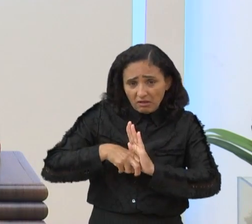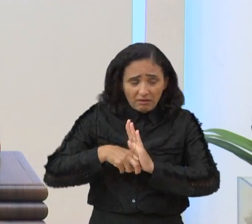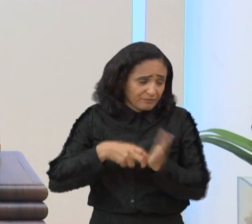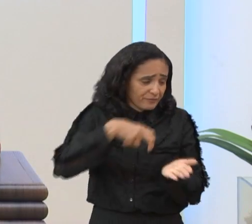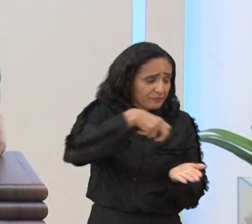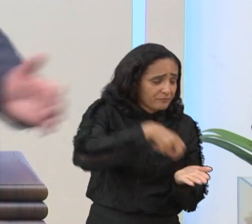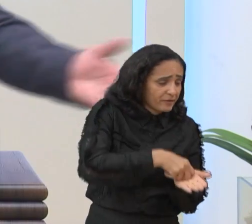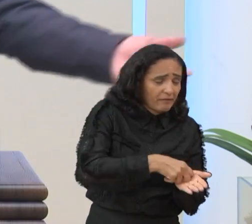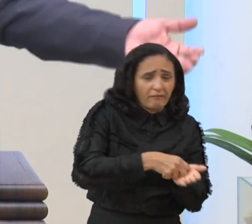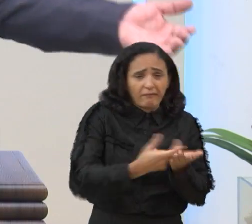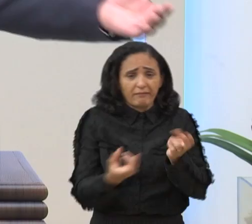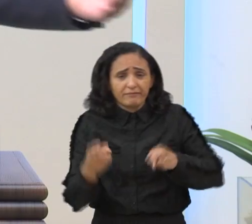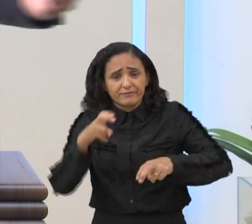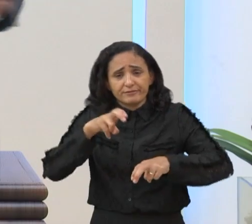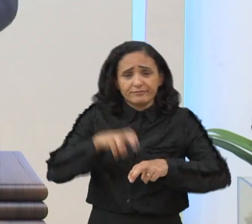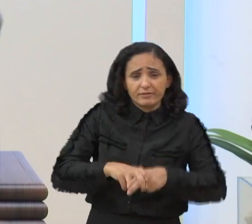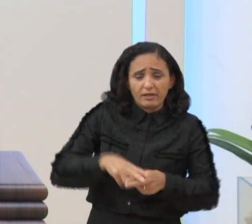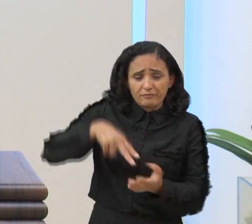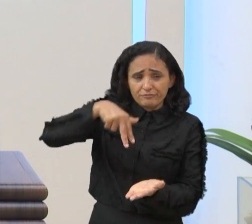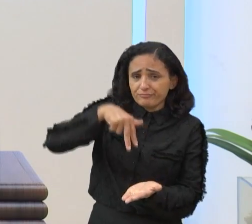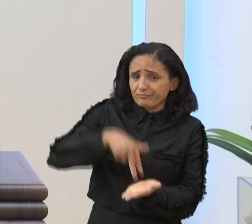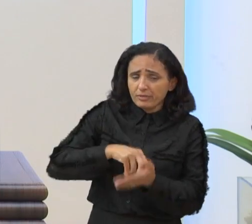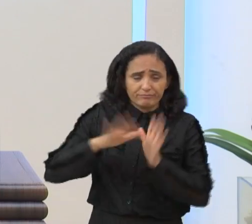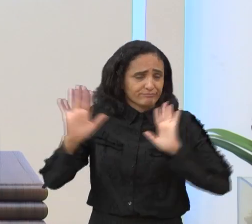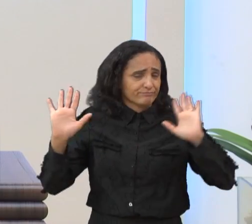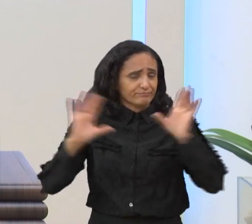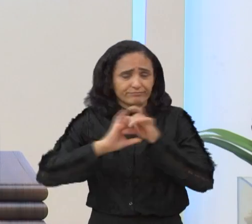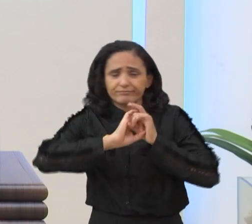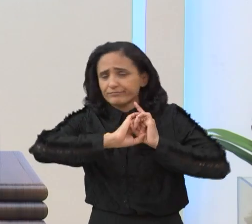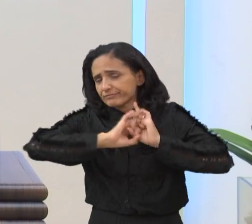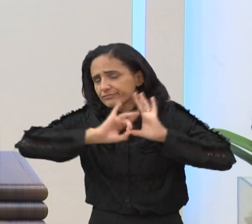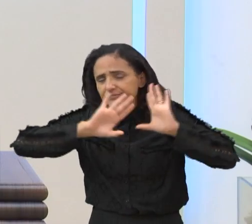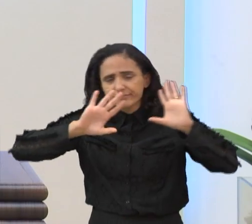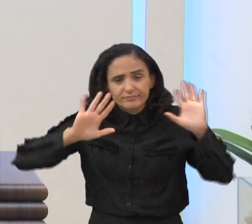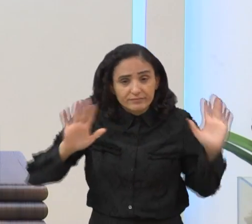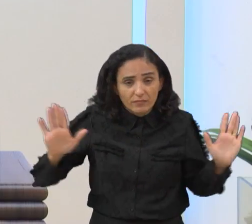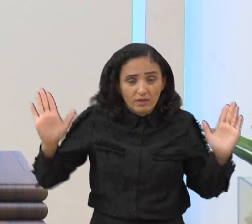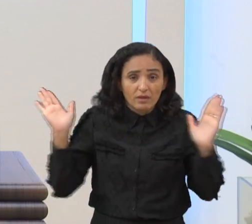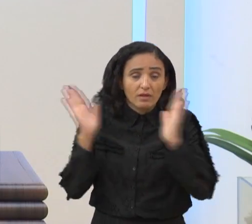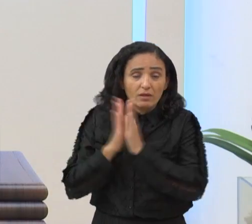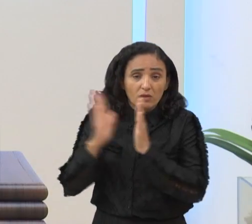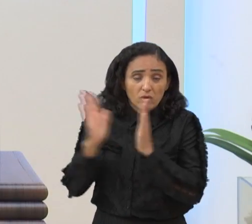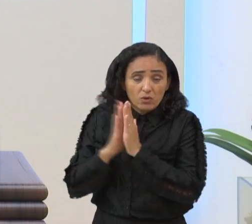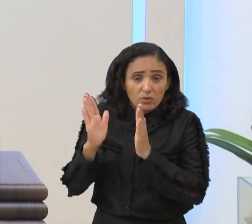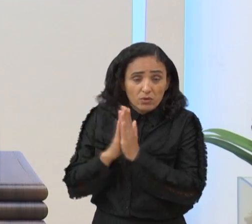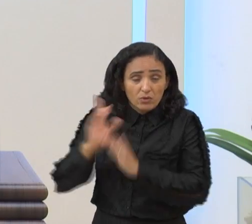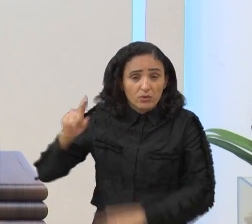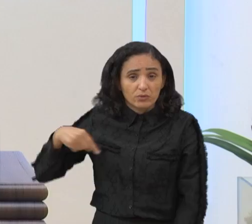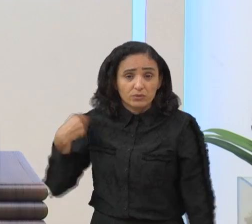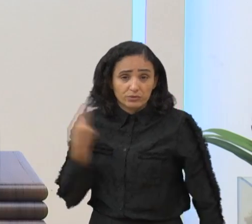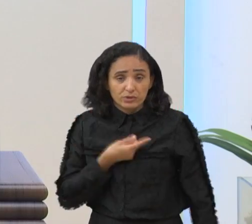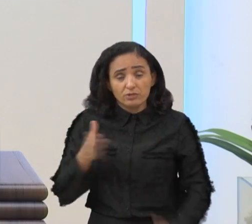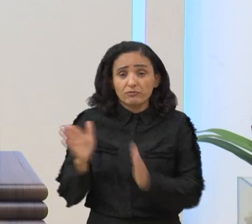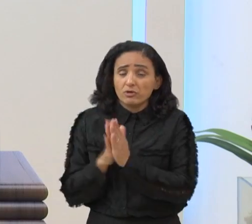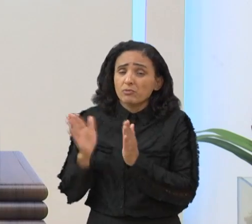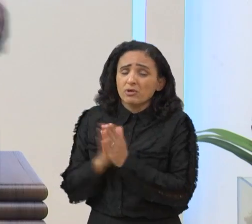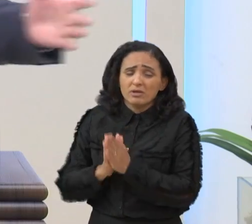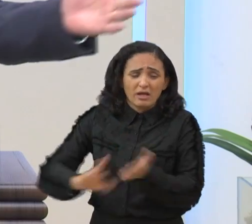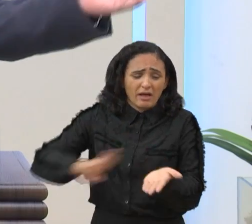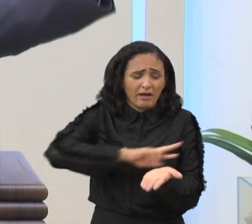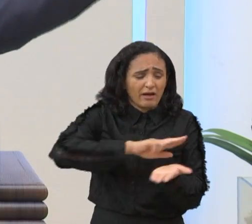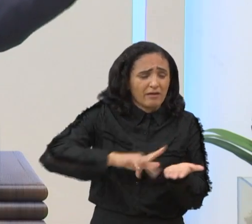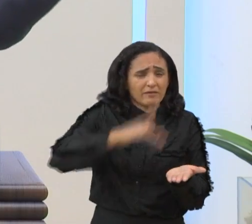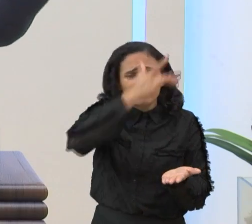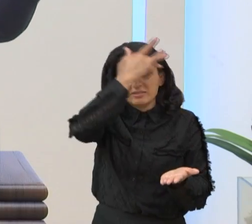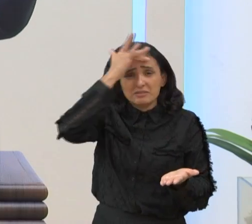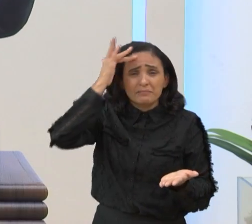está, convidar a sua família para dobrar os seus joelhos a esta hora, a milhares